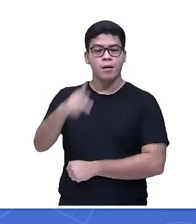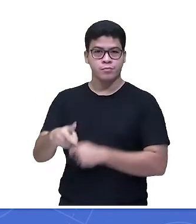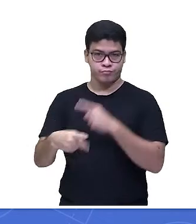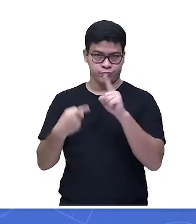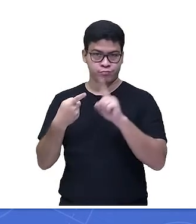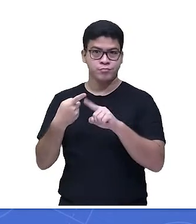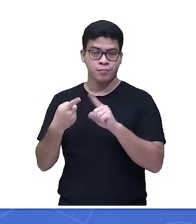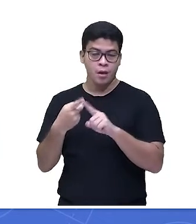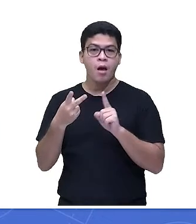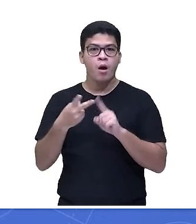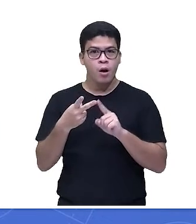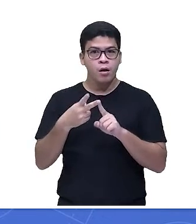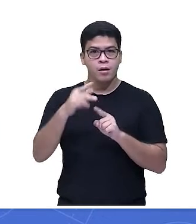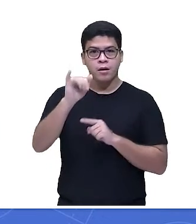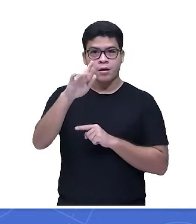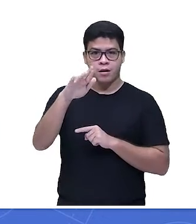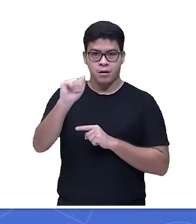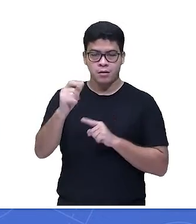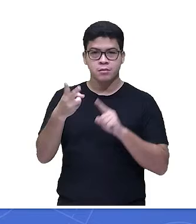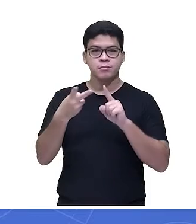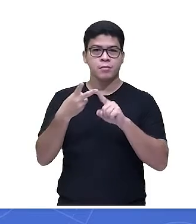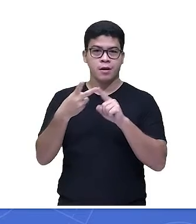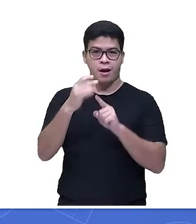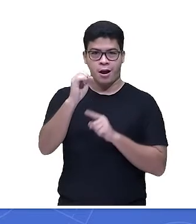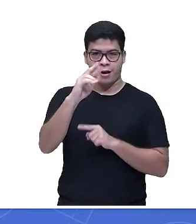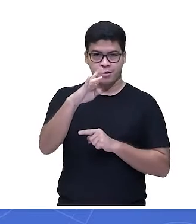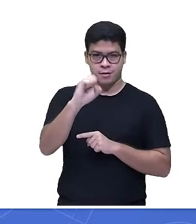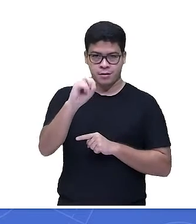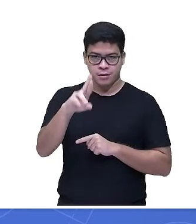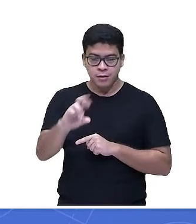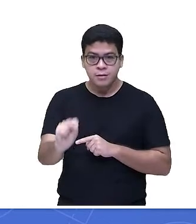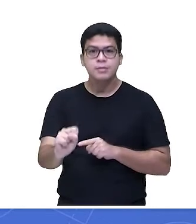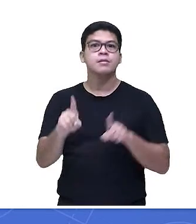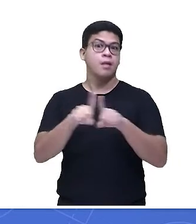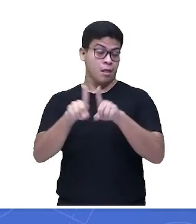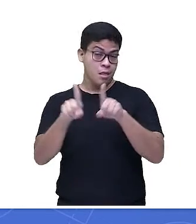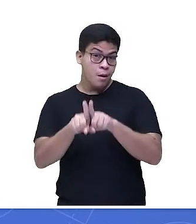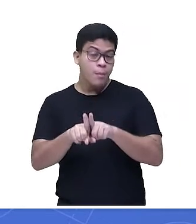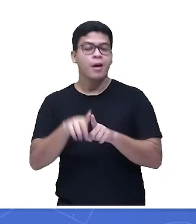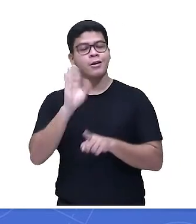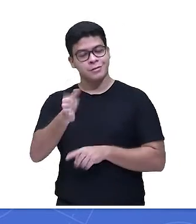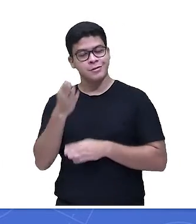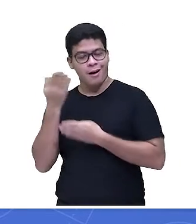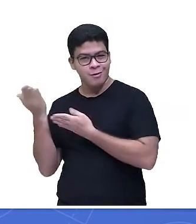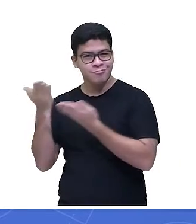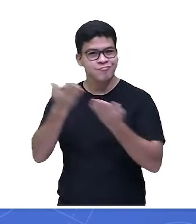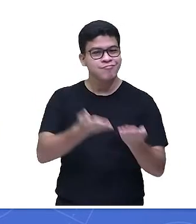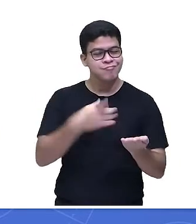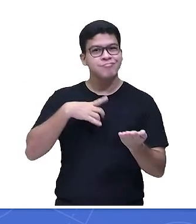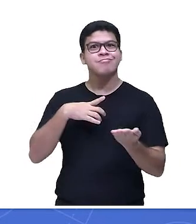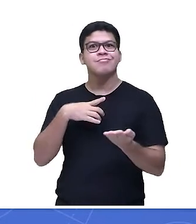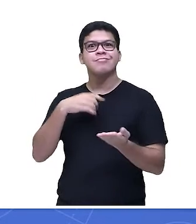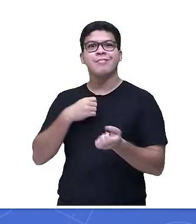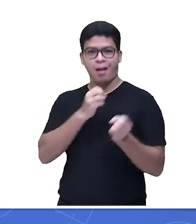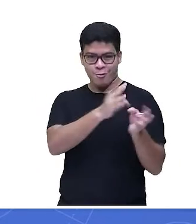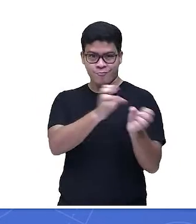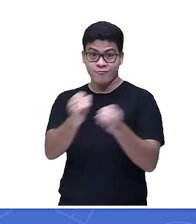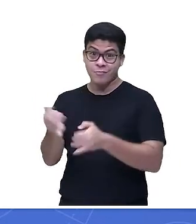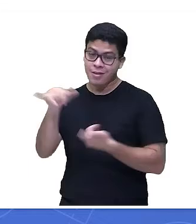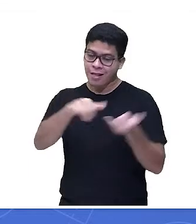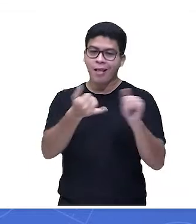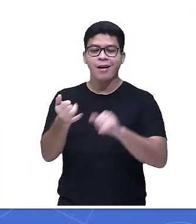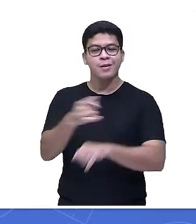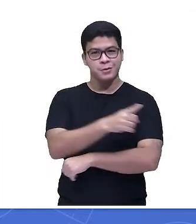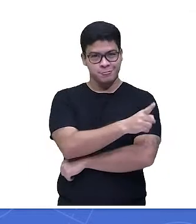professoras Yara Graça e Cristiane Marques, que já vieram aqui dar aula para vocês, E que neste momento